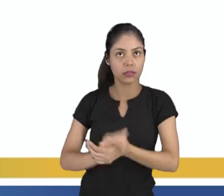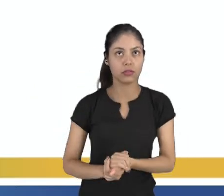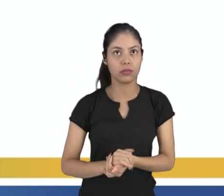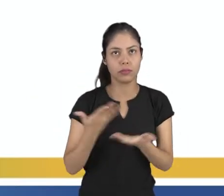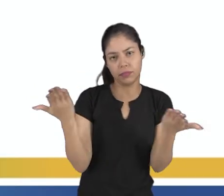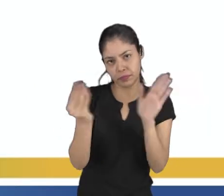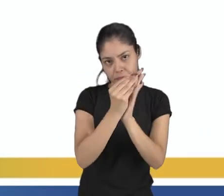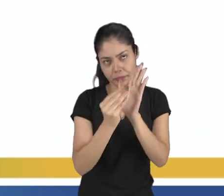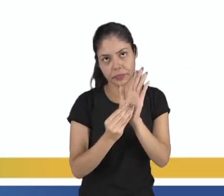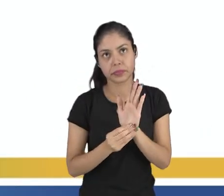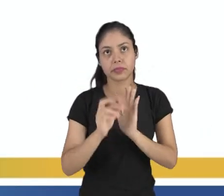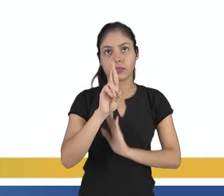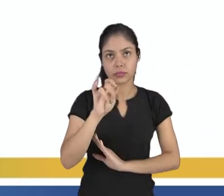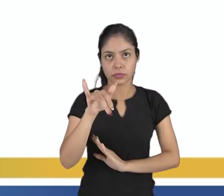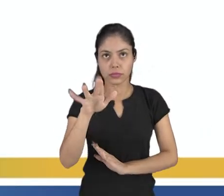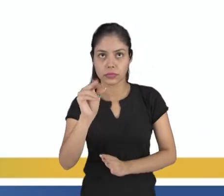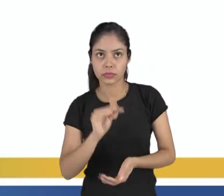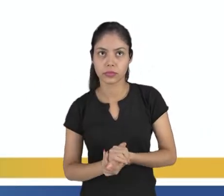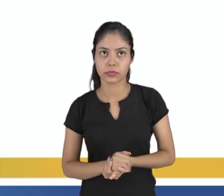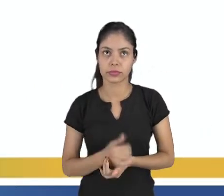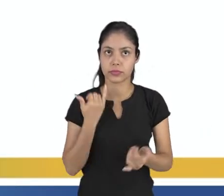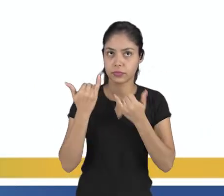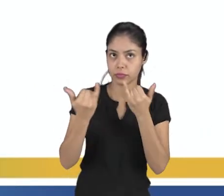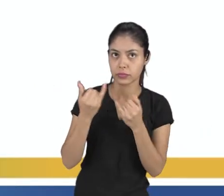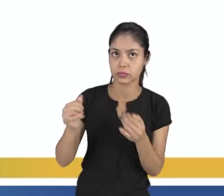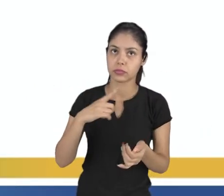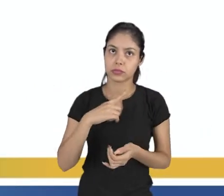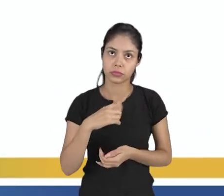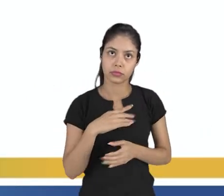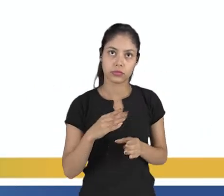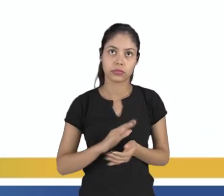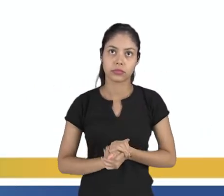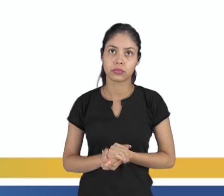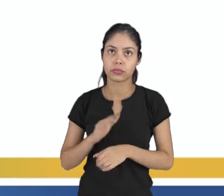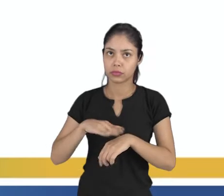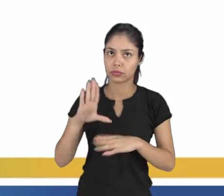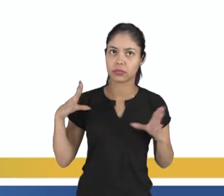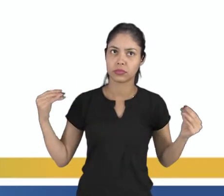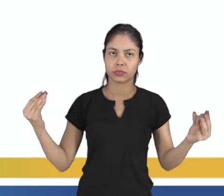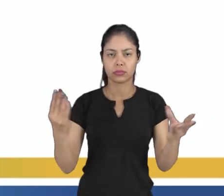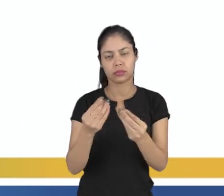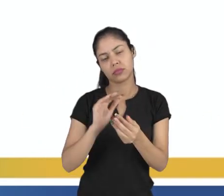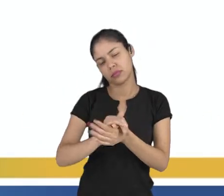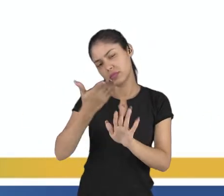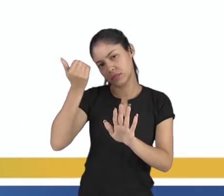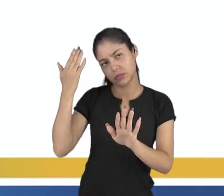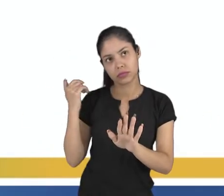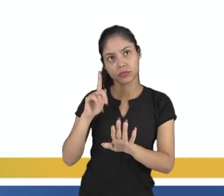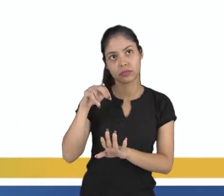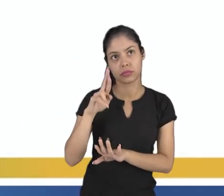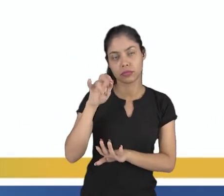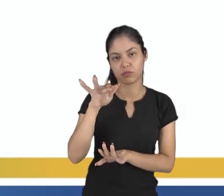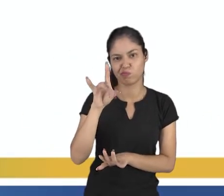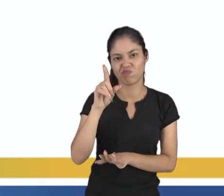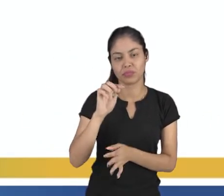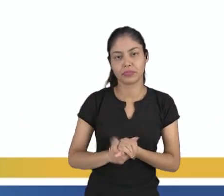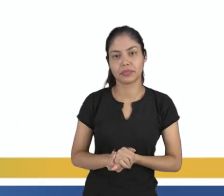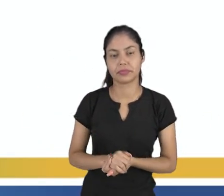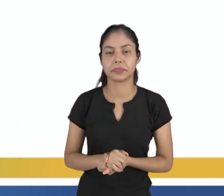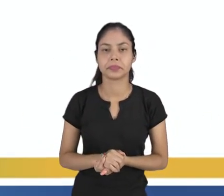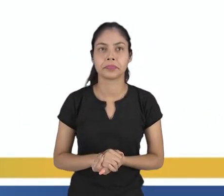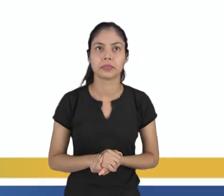Apesar deste dado arqueológico, as informações se tornam mais substanciais na antiguidade. E